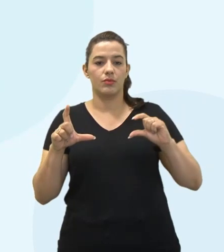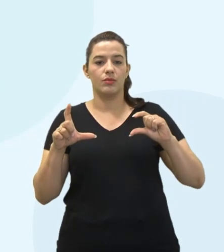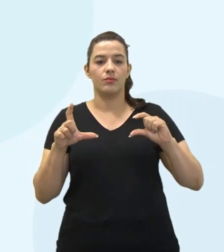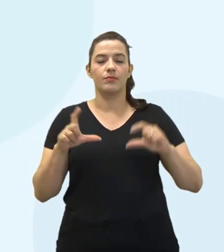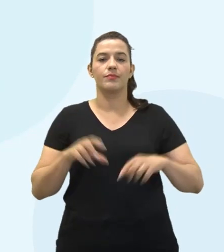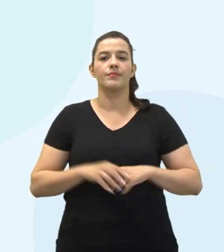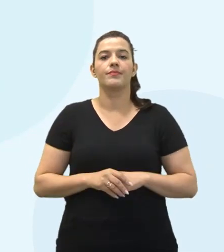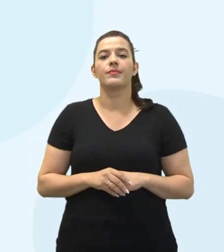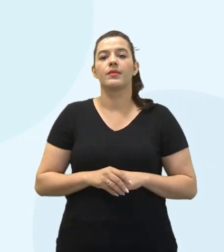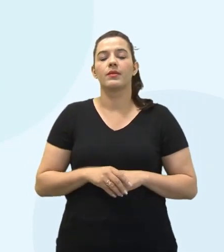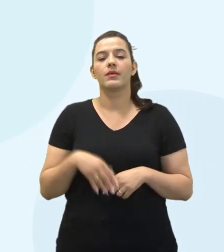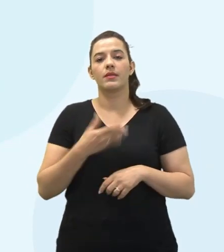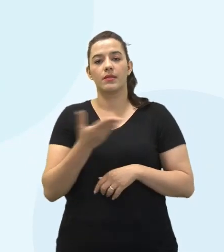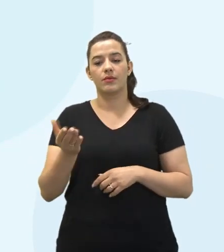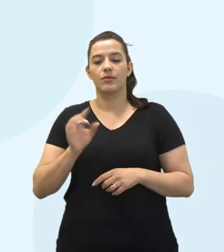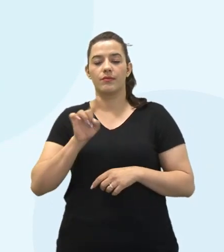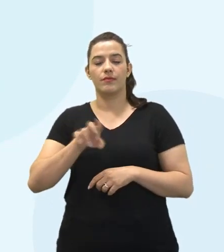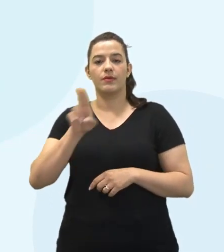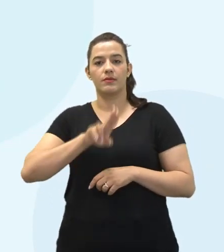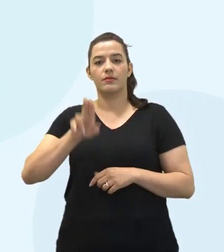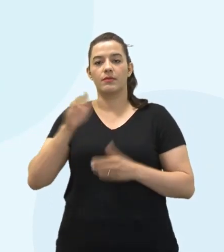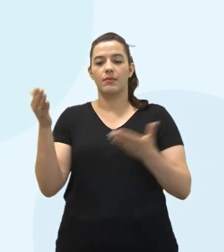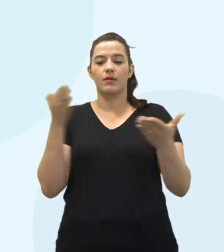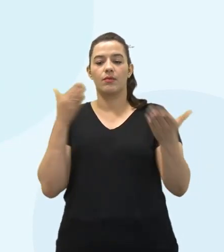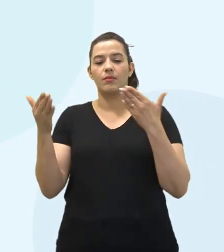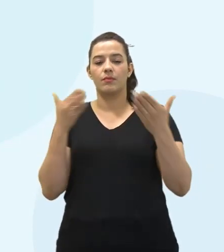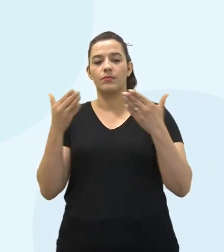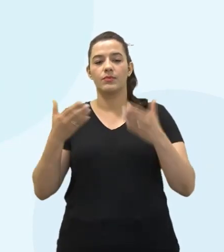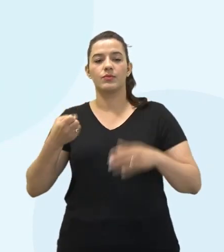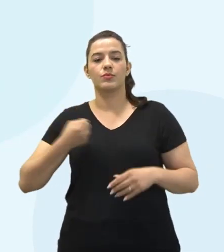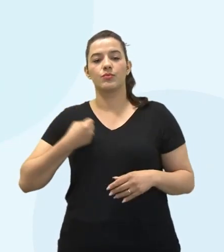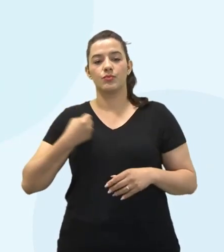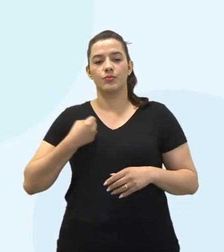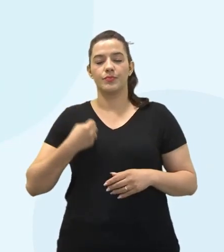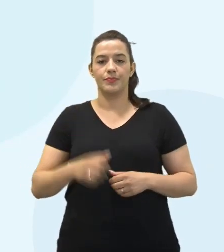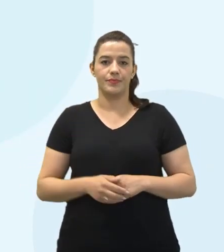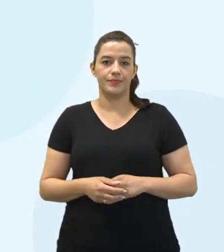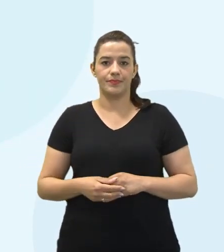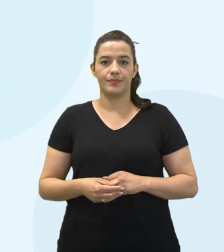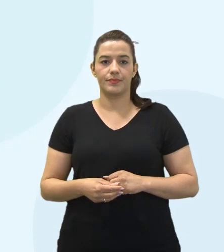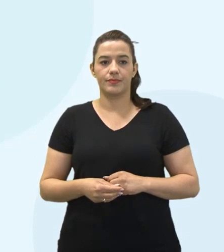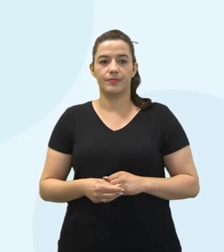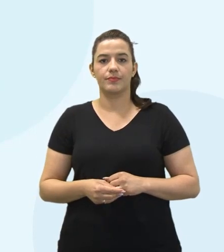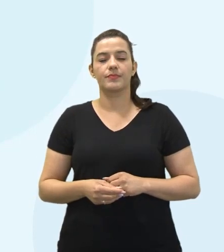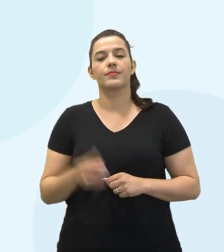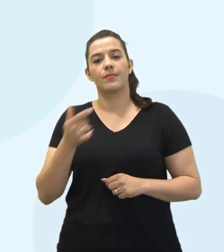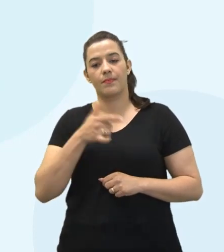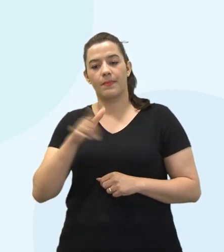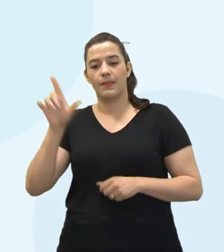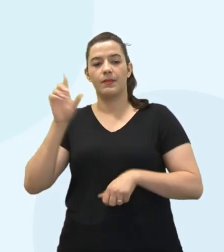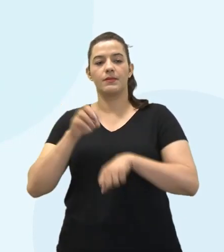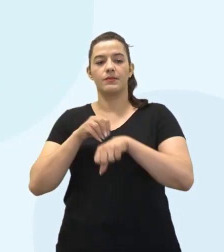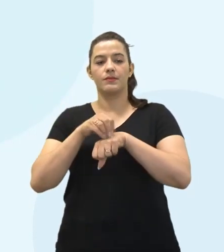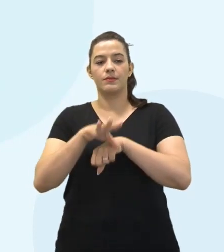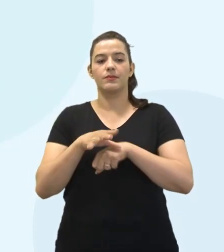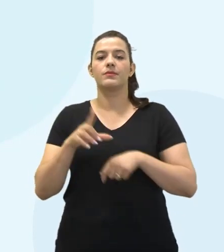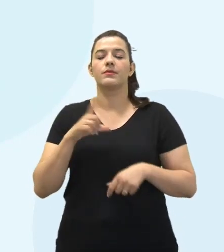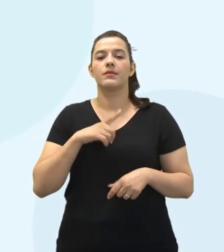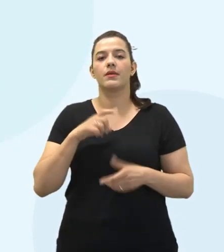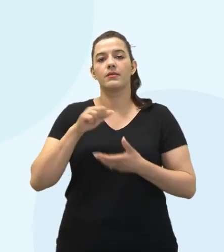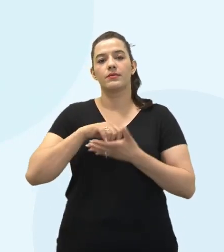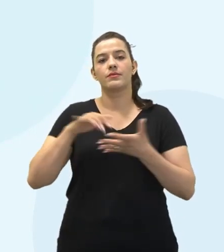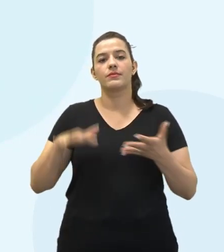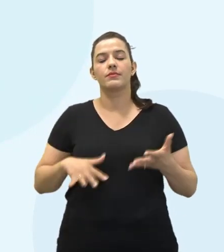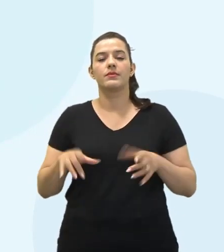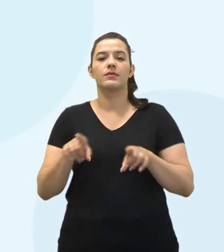é trabalhar com a comparação de números né uma outra sugestão seria desenvolver essa